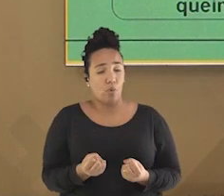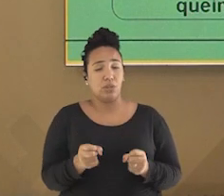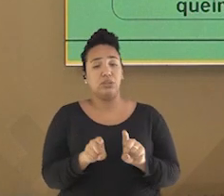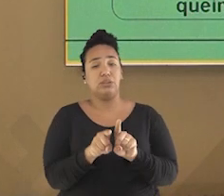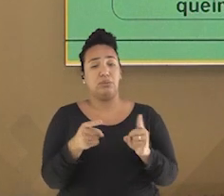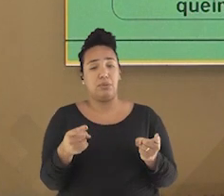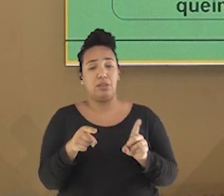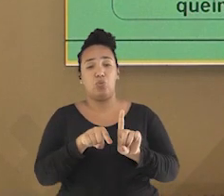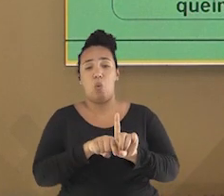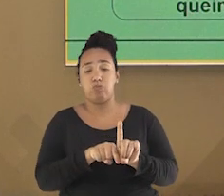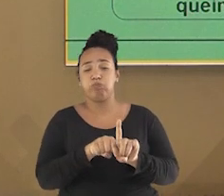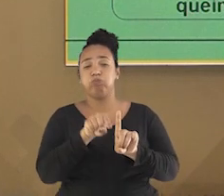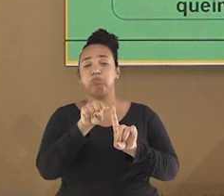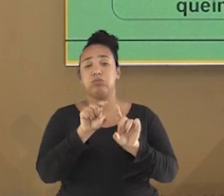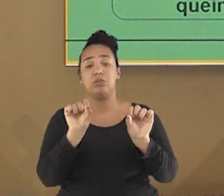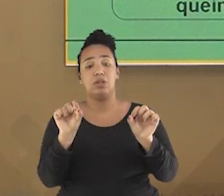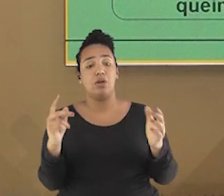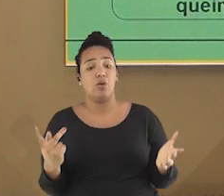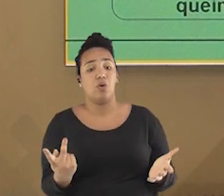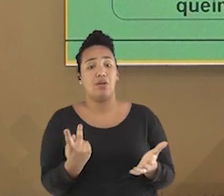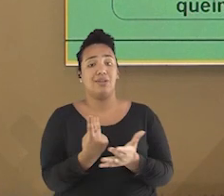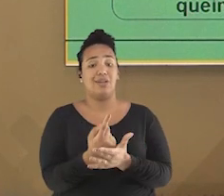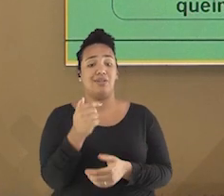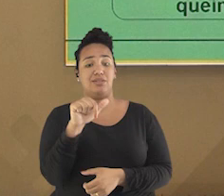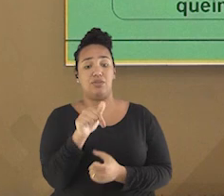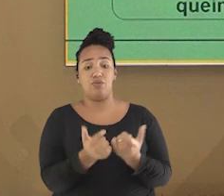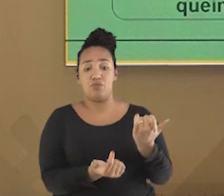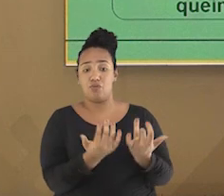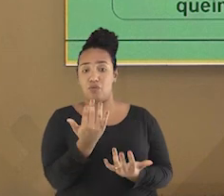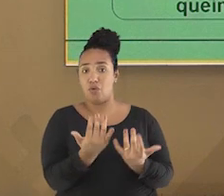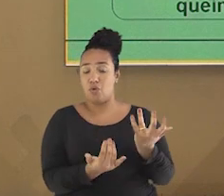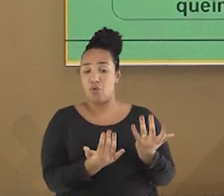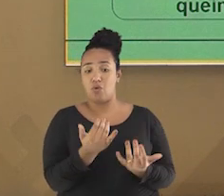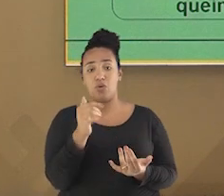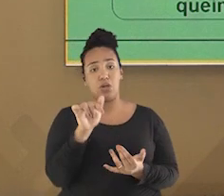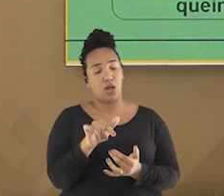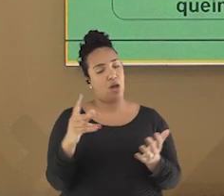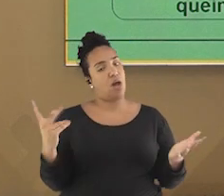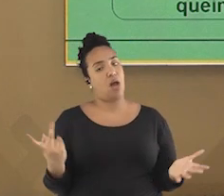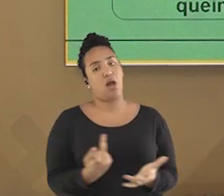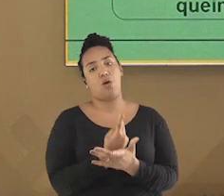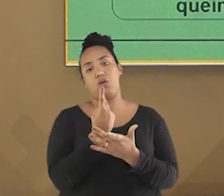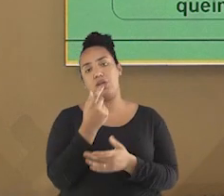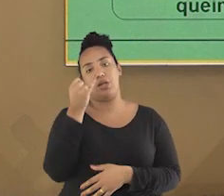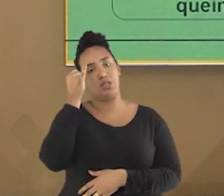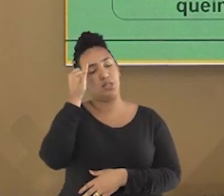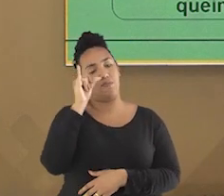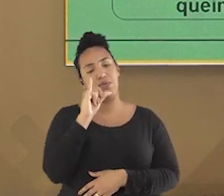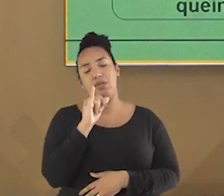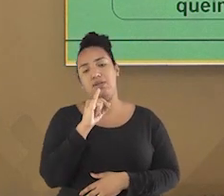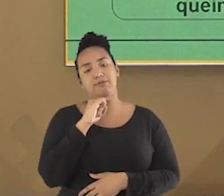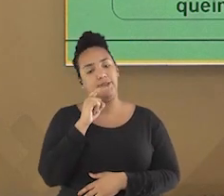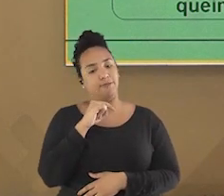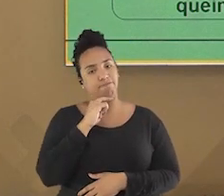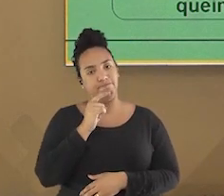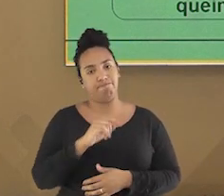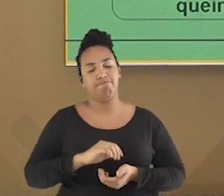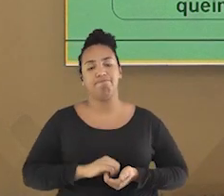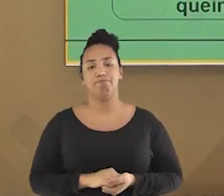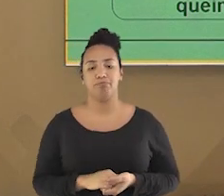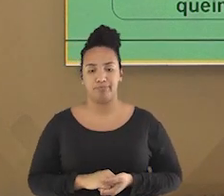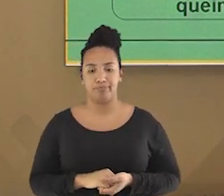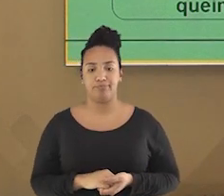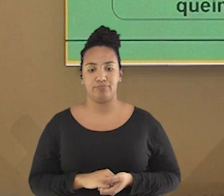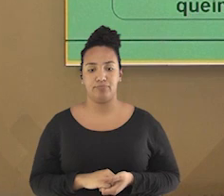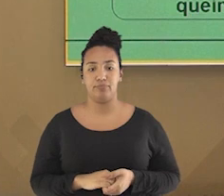temperatura, faz com que o surgimento do fogo no cerrado seja quase inevitável para a vegetação. Antes